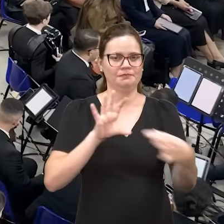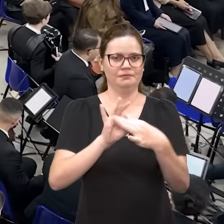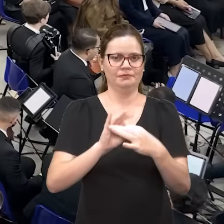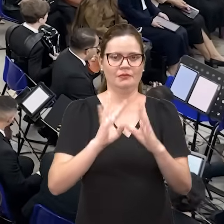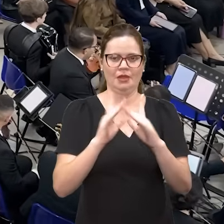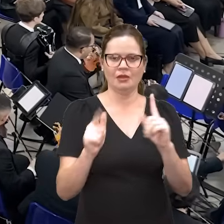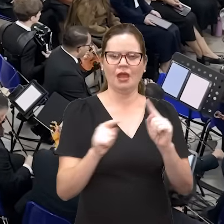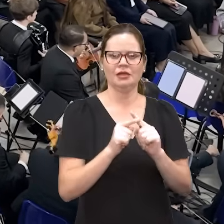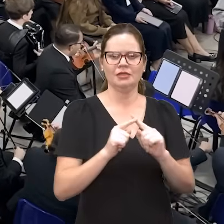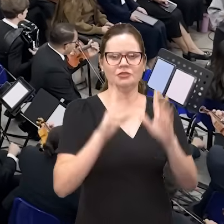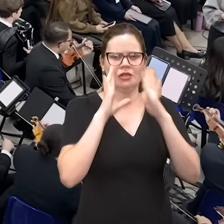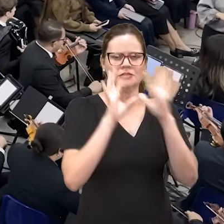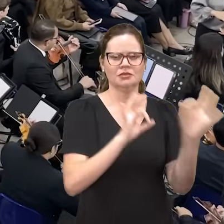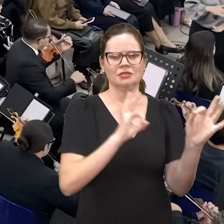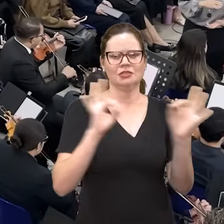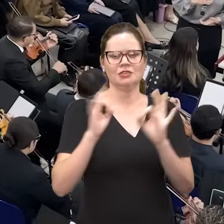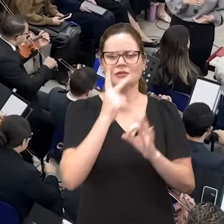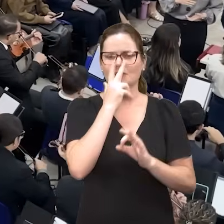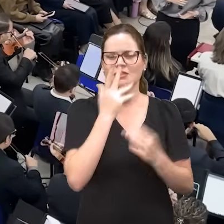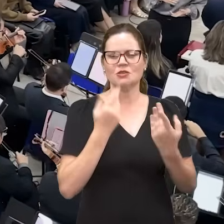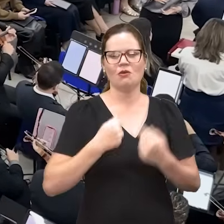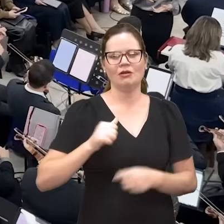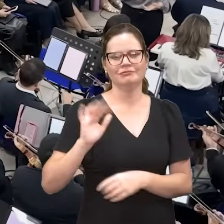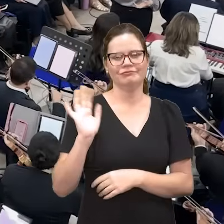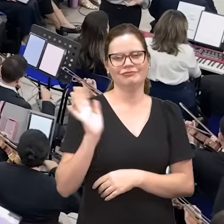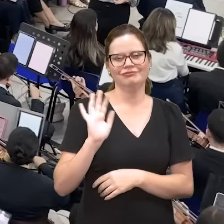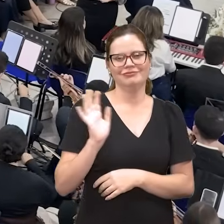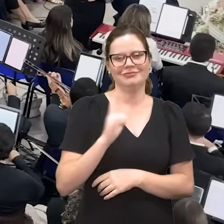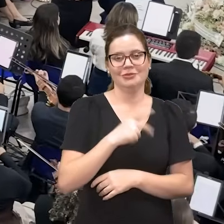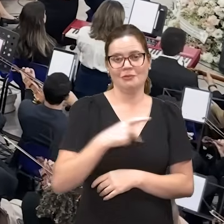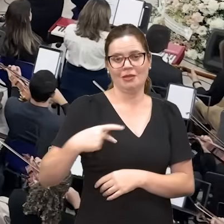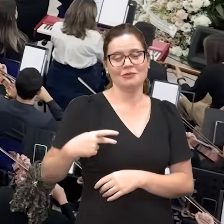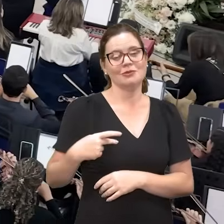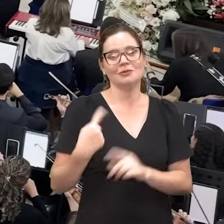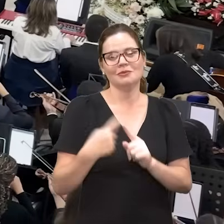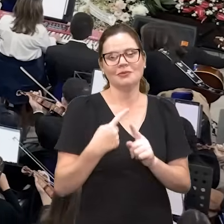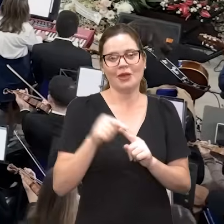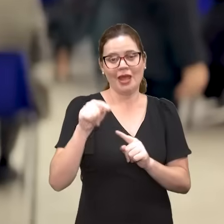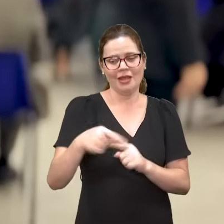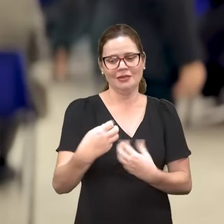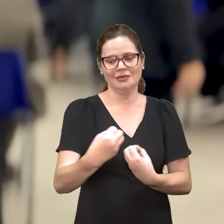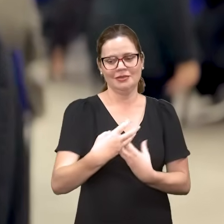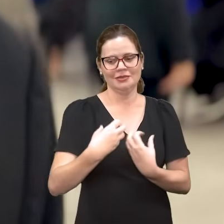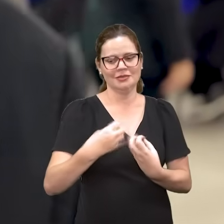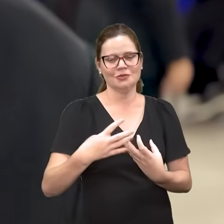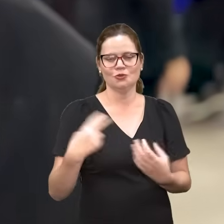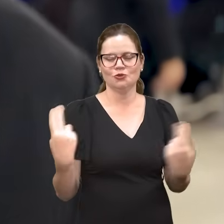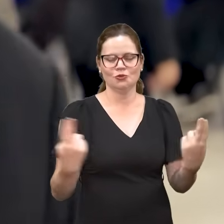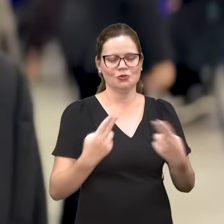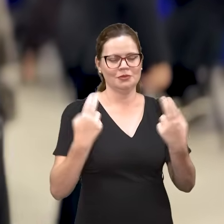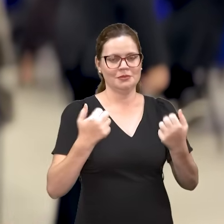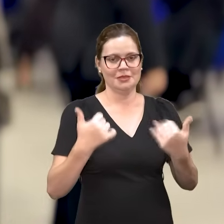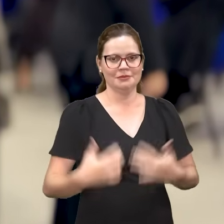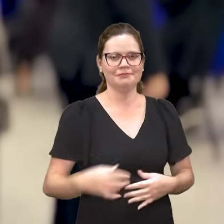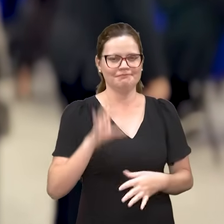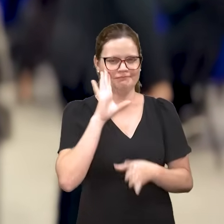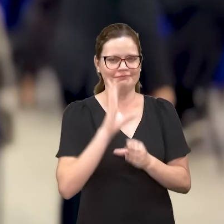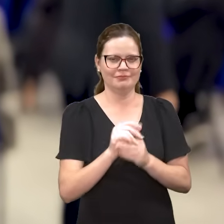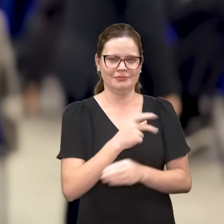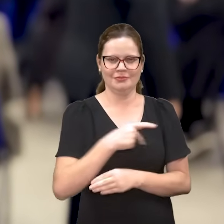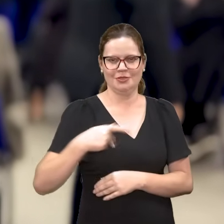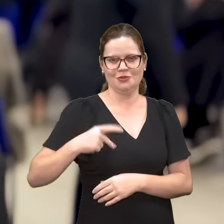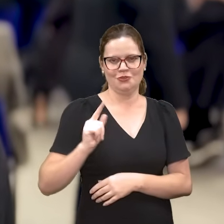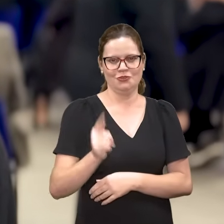igrejas, se despediram do pastor, que deixa um legado de fé incontestável. O pastor Gedeuti, como todos sabem,